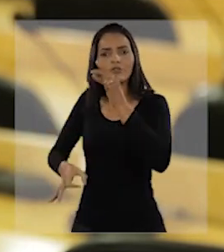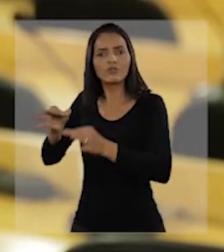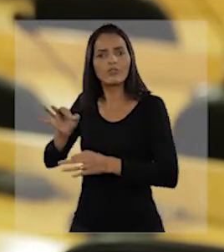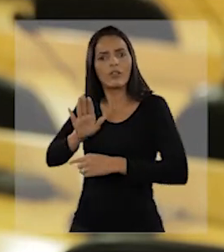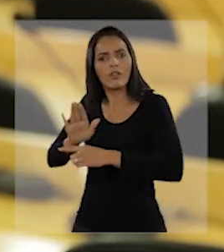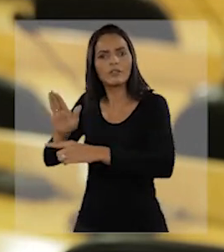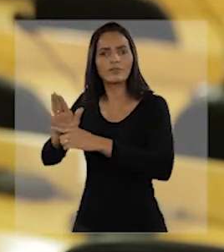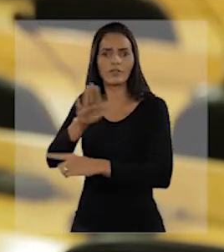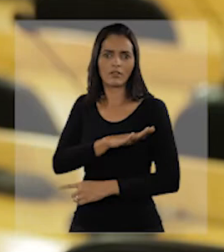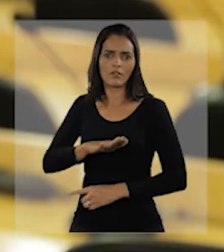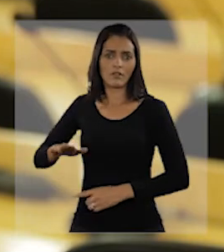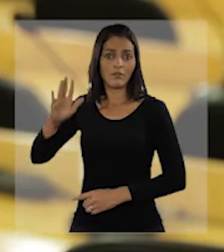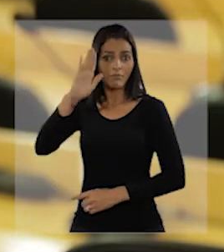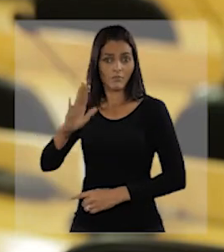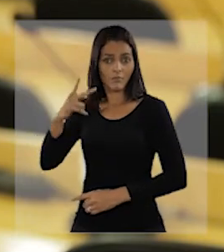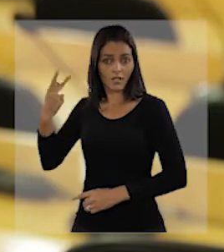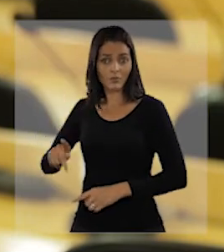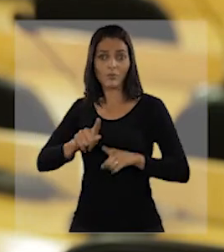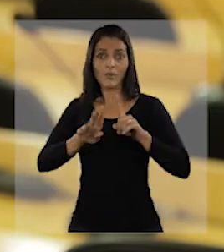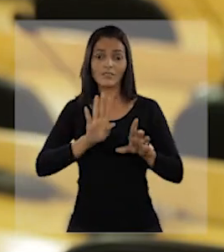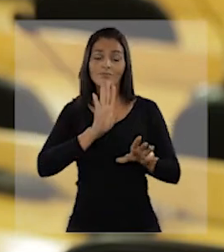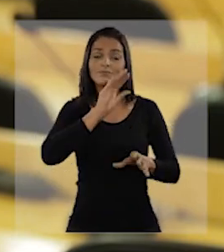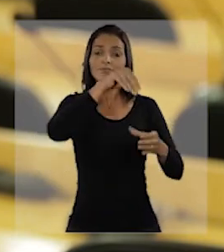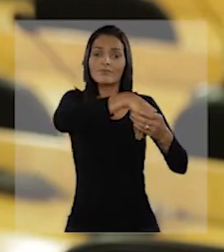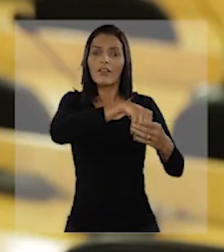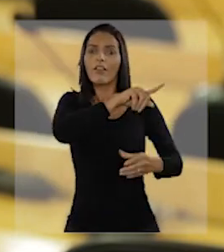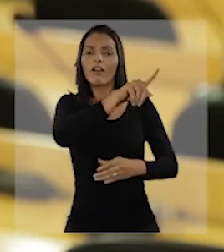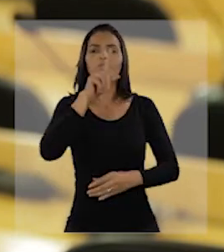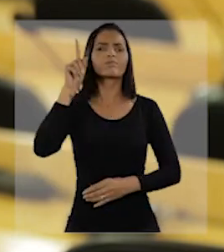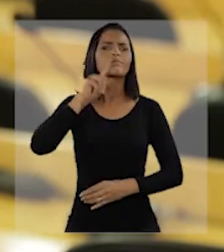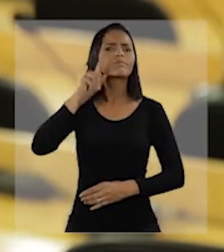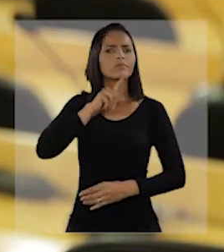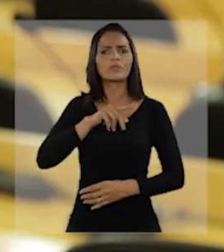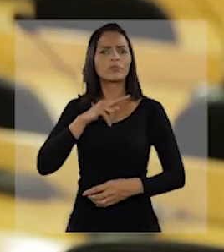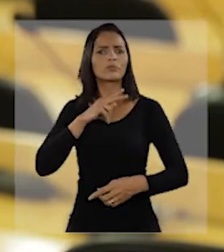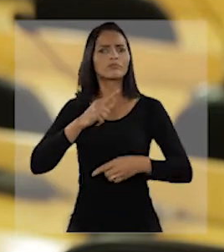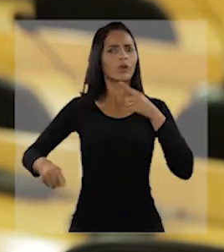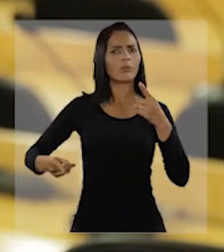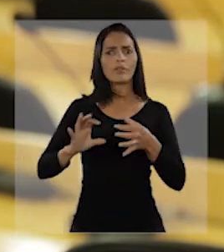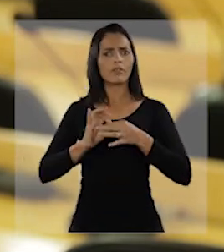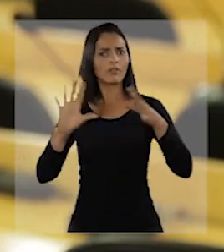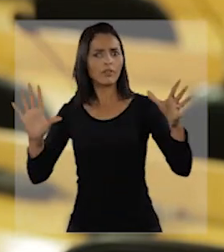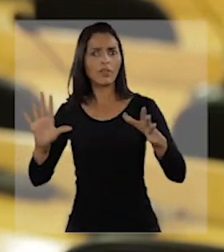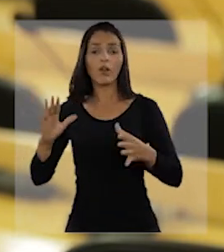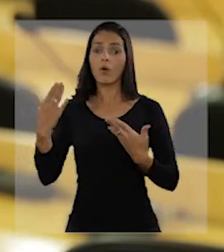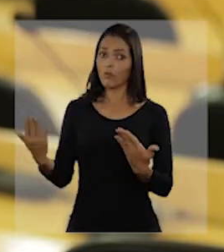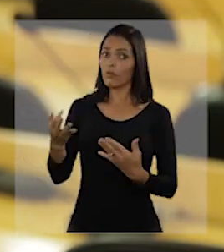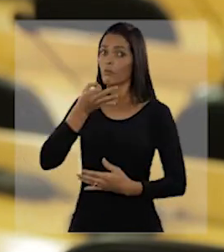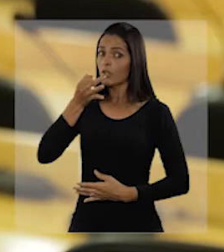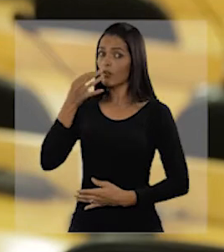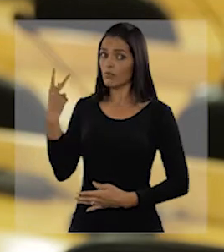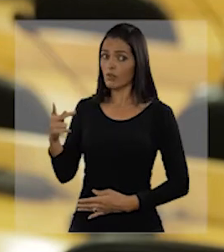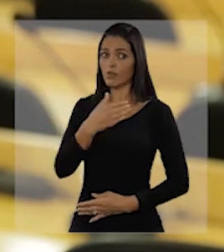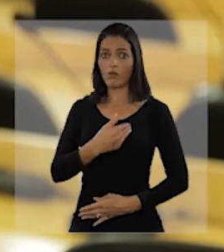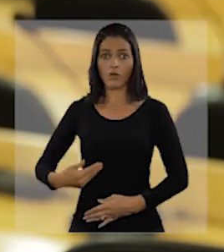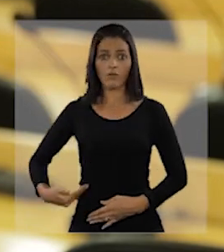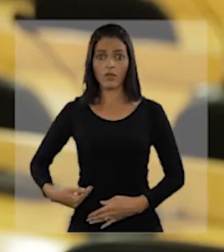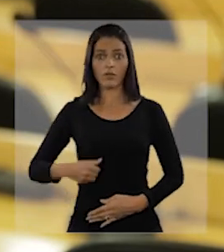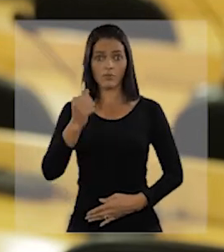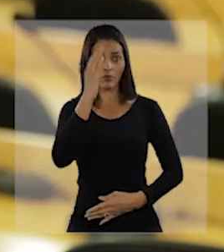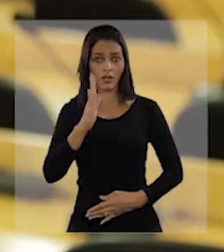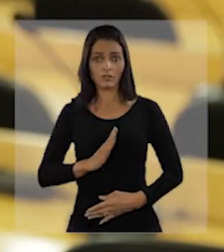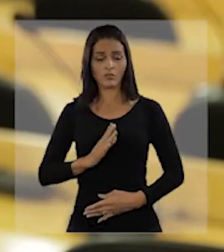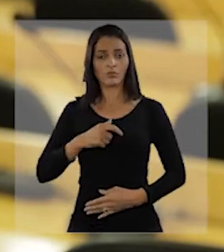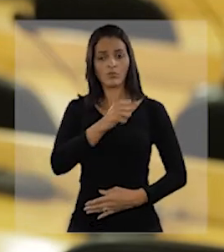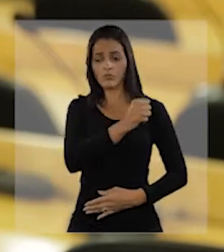às crianças brasileiras que estão detidas nos Estados Unidos. Segundo ele, o governo brasileiro não constituiu